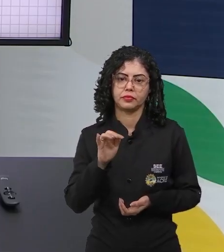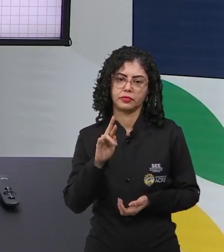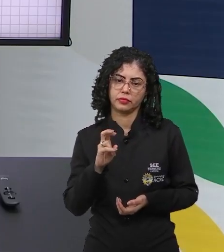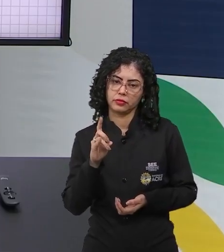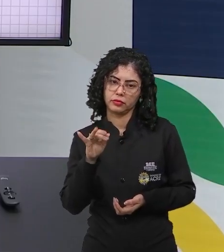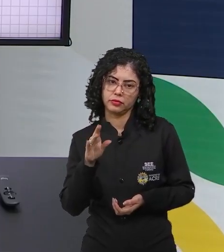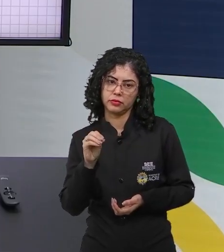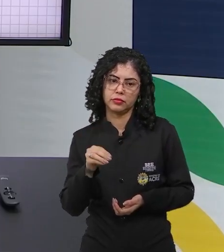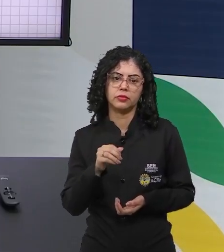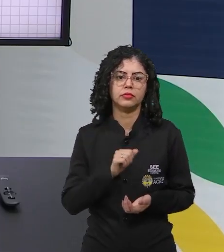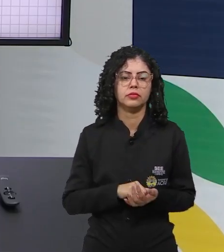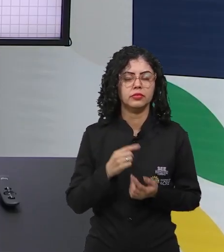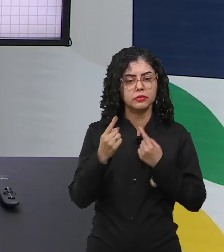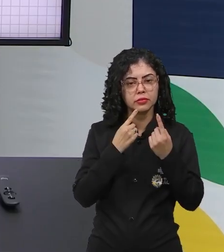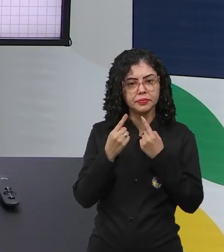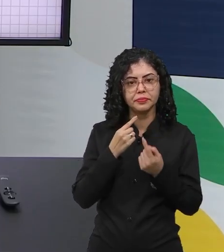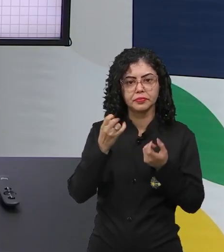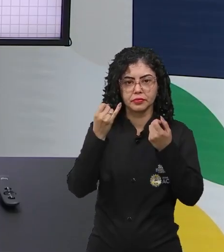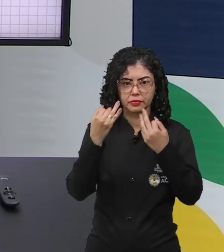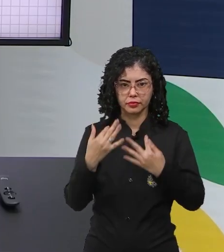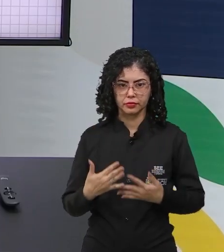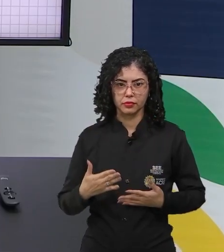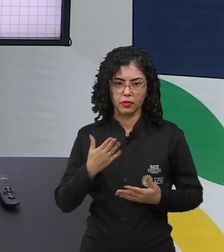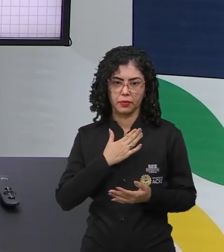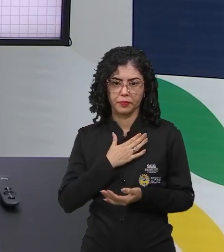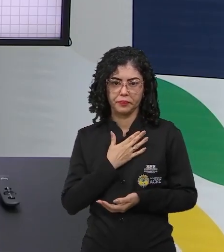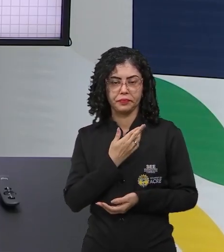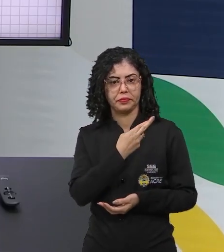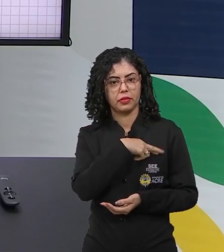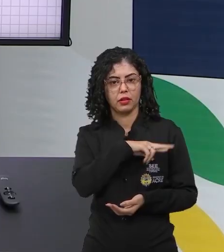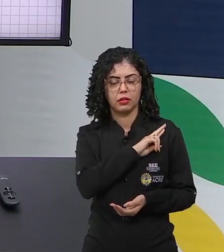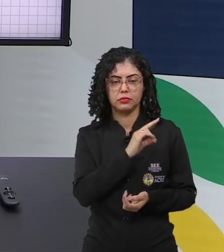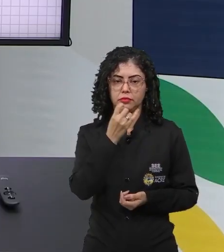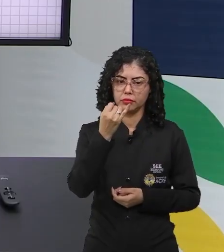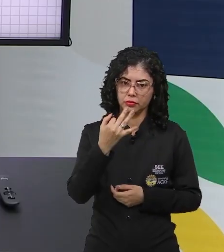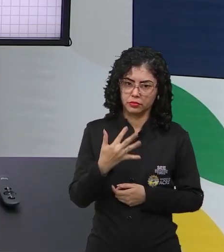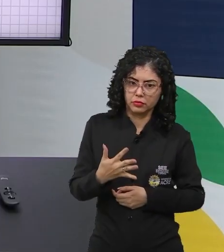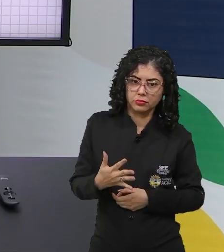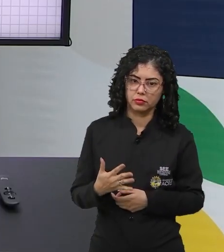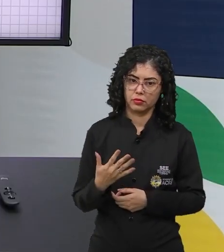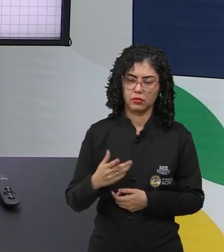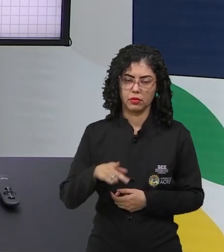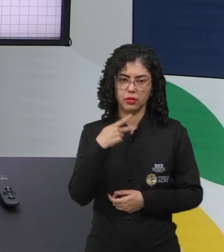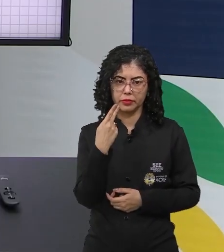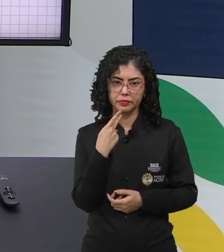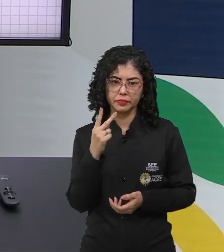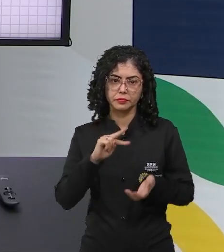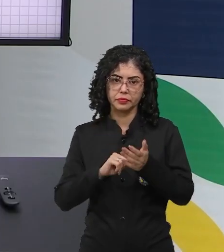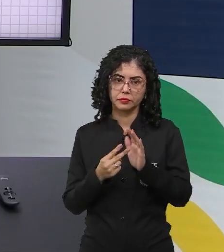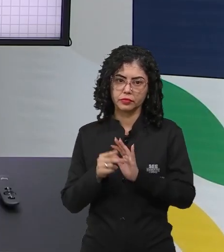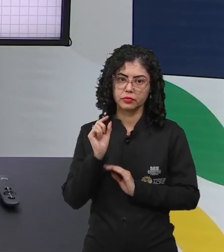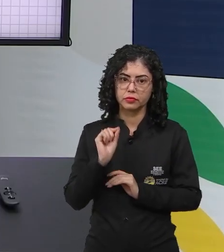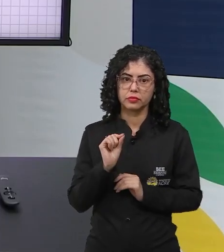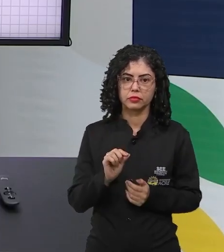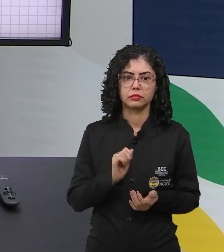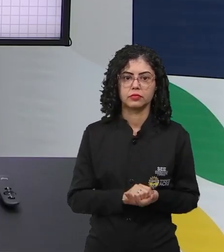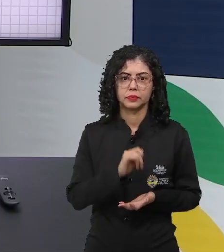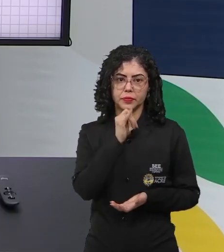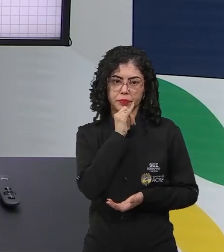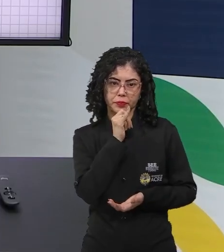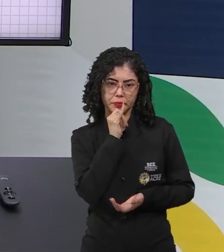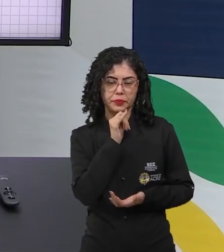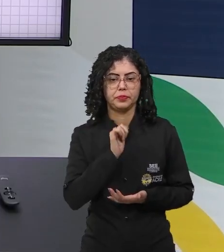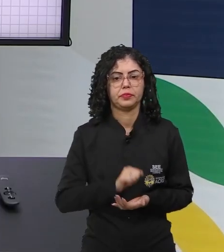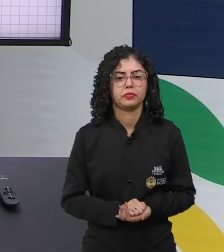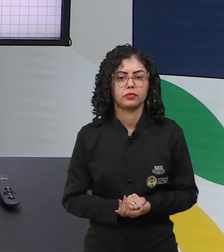do discurso, ou seja, eu que sou responsável por explicar, por dizer o que é, por